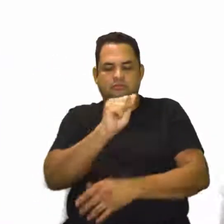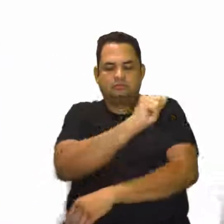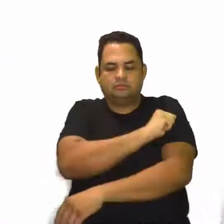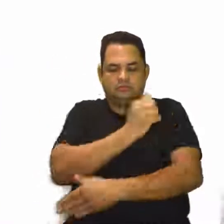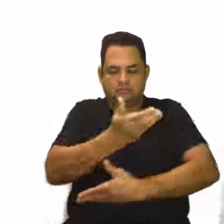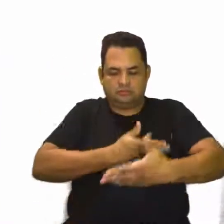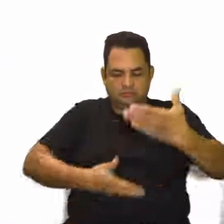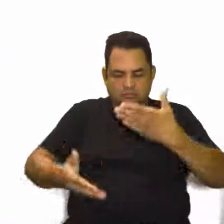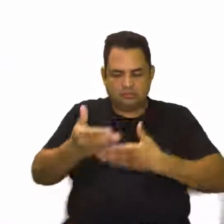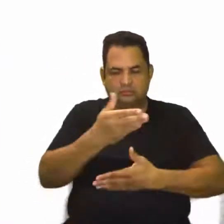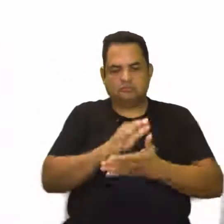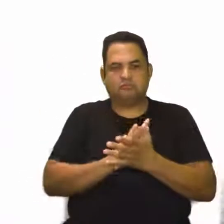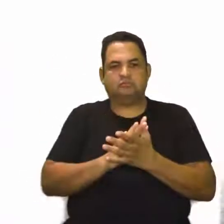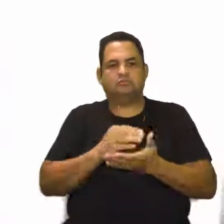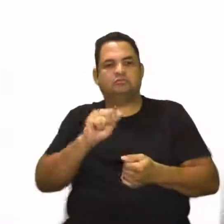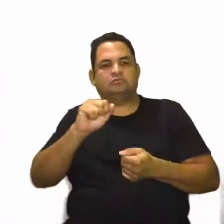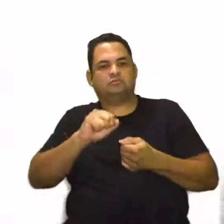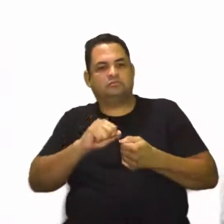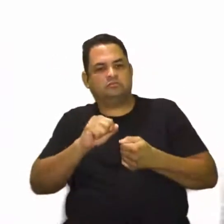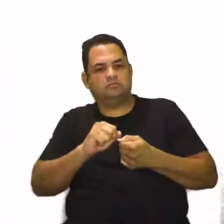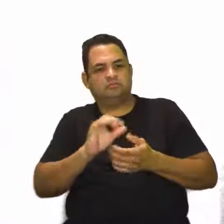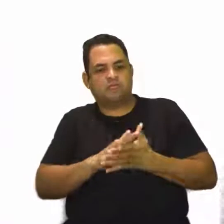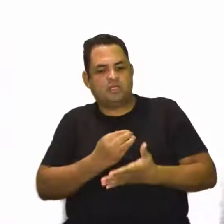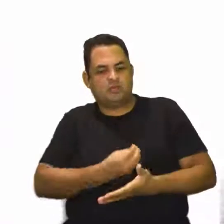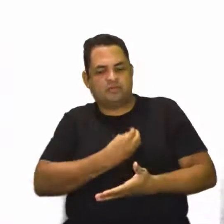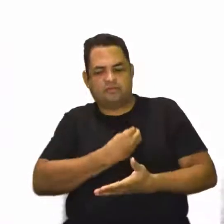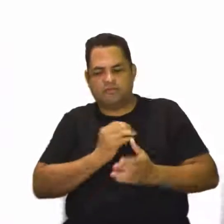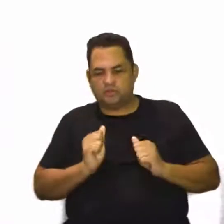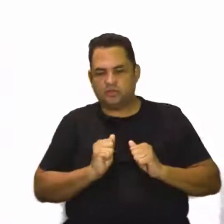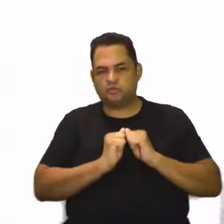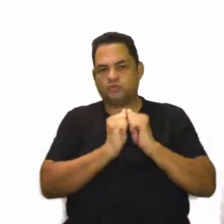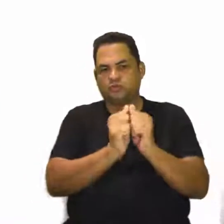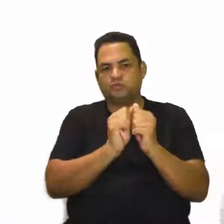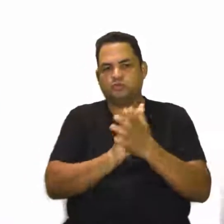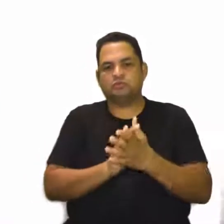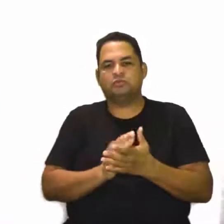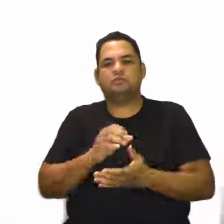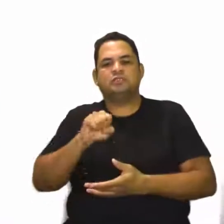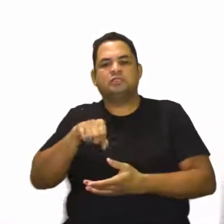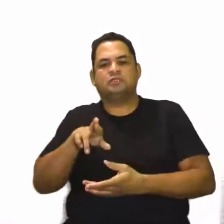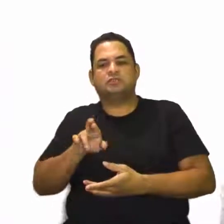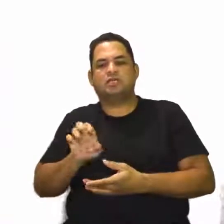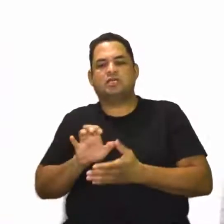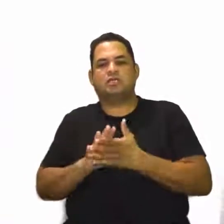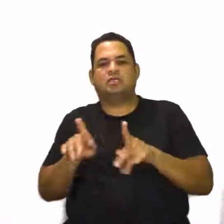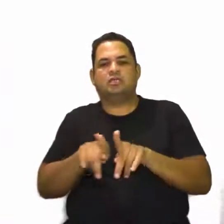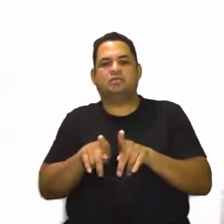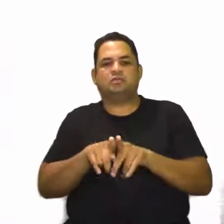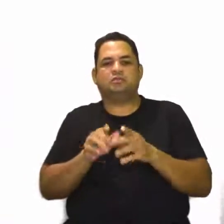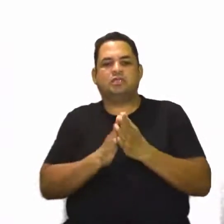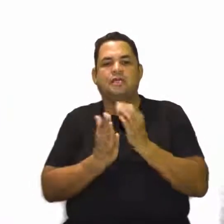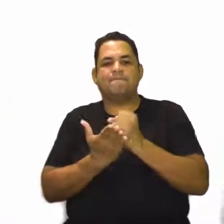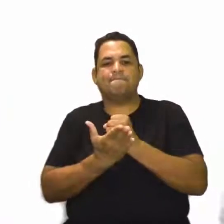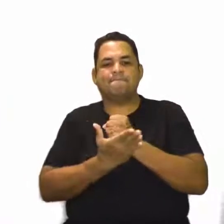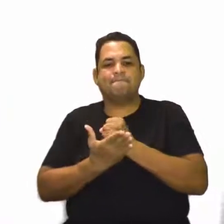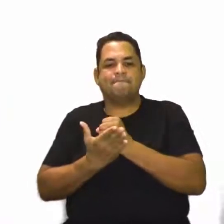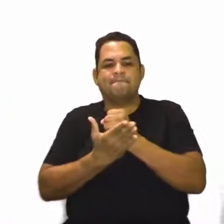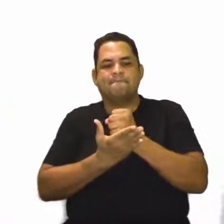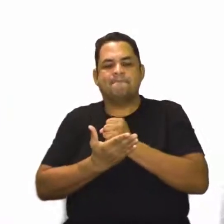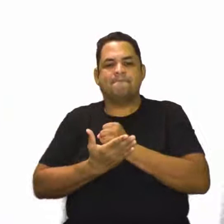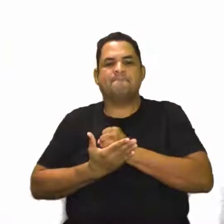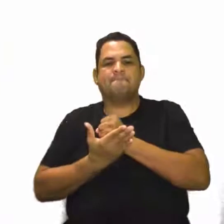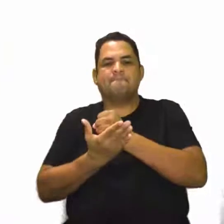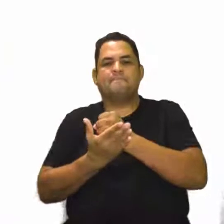mediação conhecer, o fazer, o conviver e o ser, como pilares básicos aí